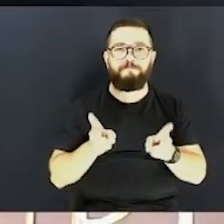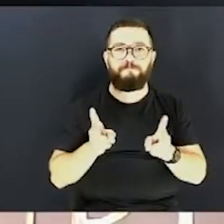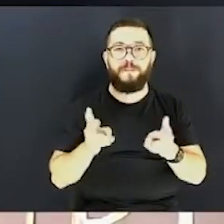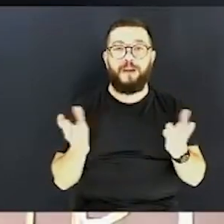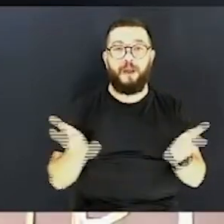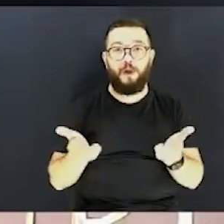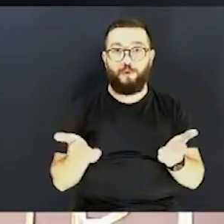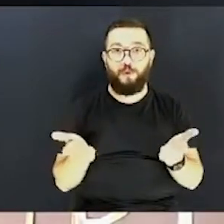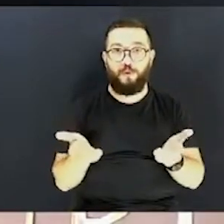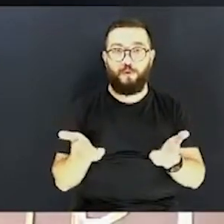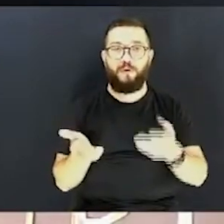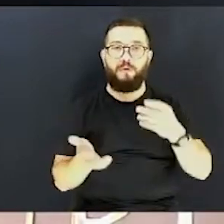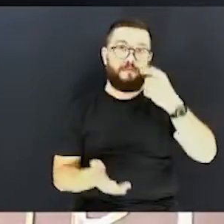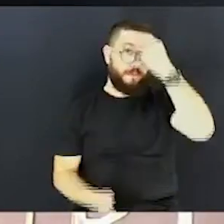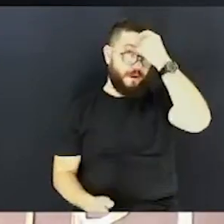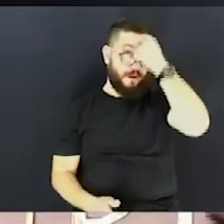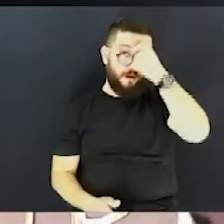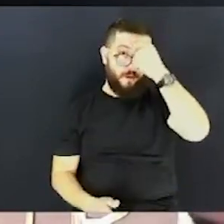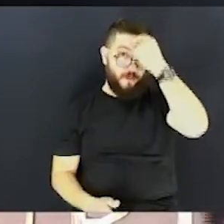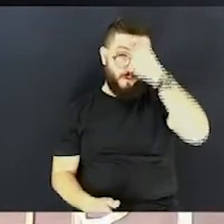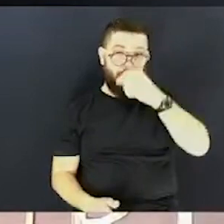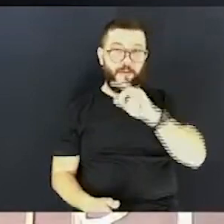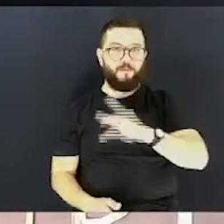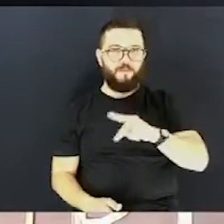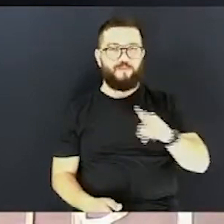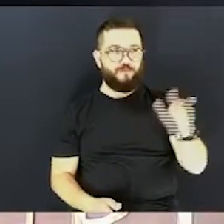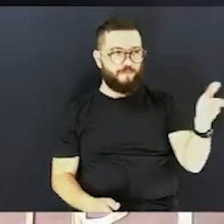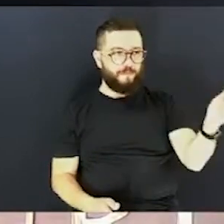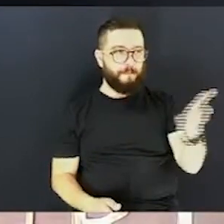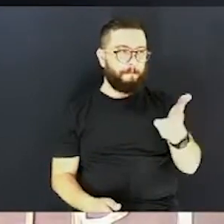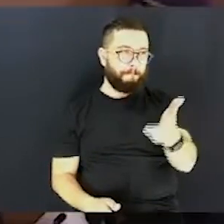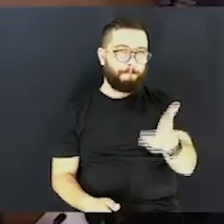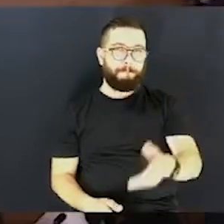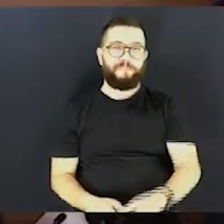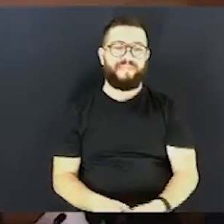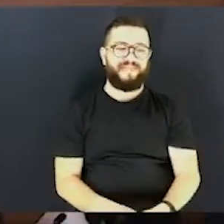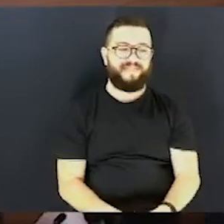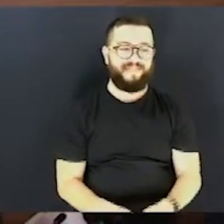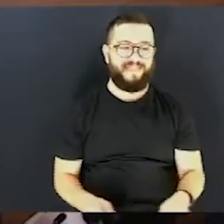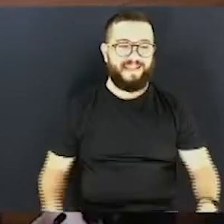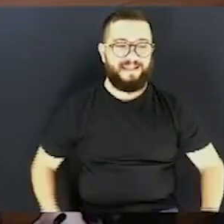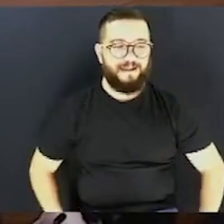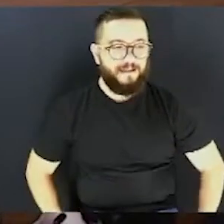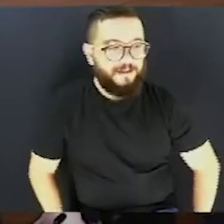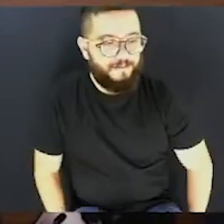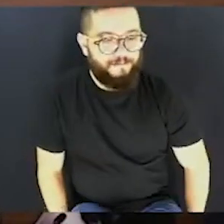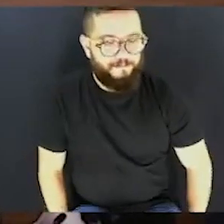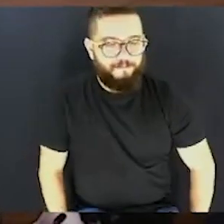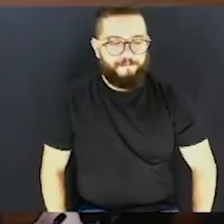professor Euler. Com a palavra, 5 minutos. Vereador professor Euler.